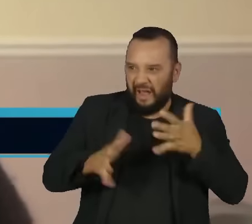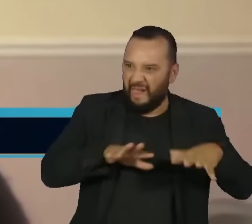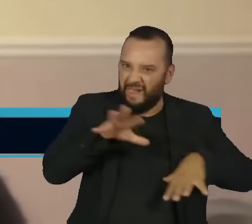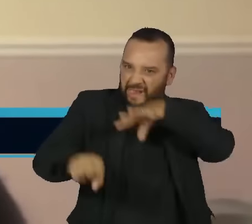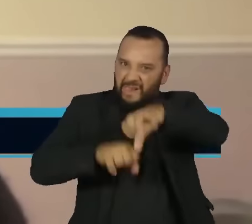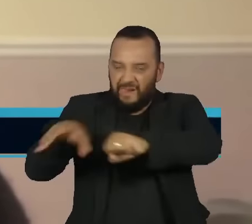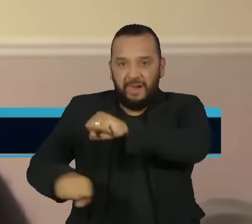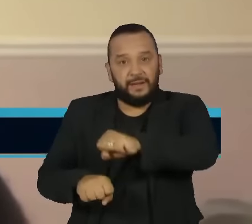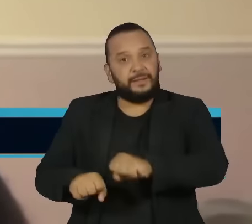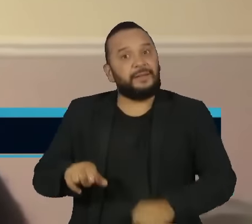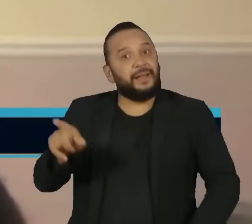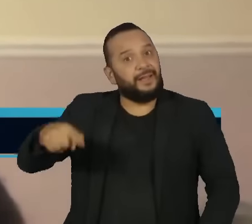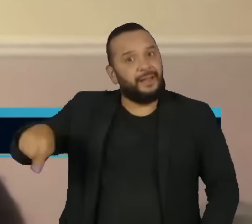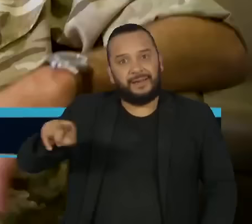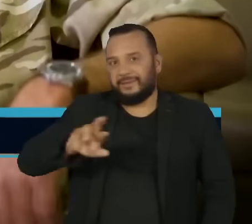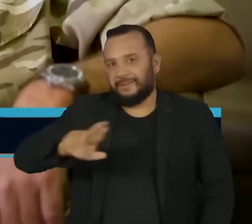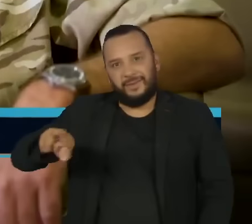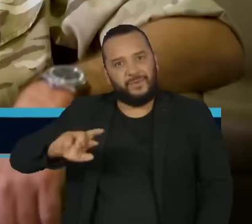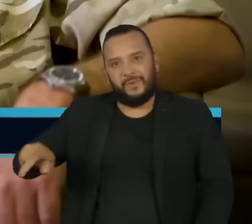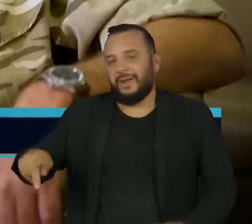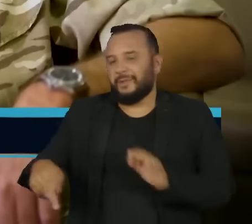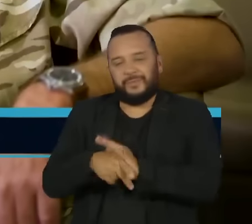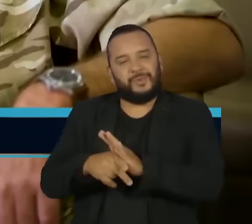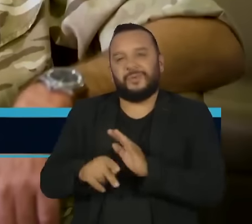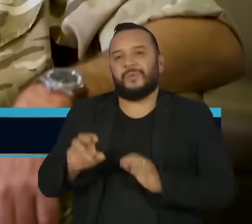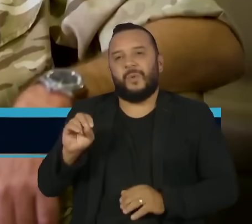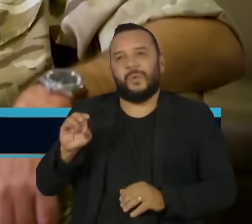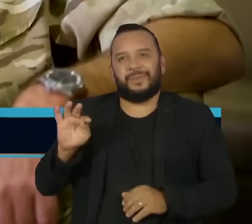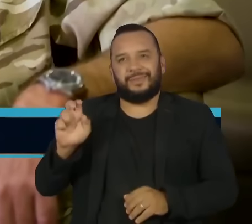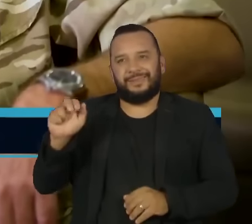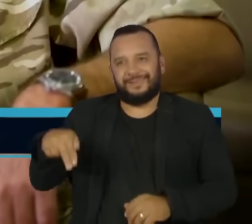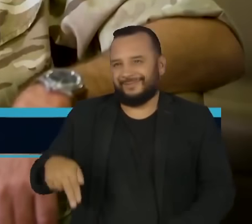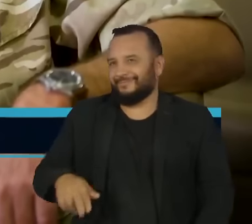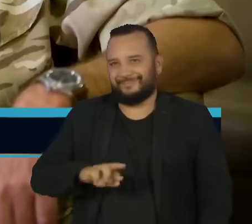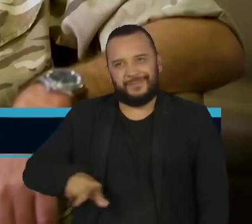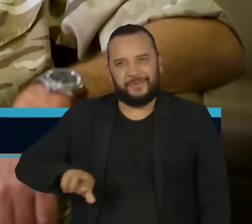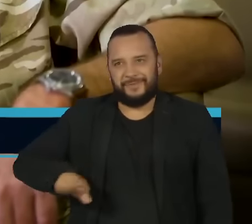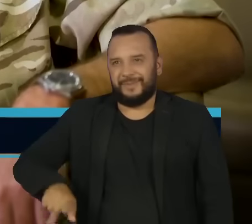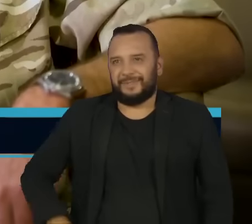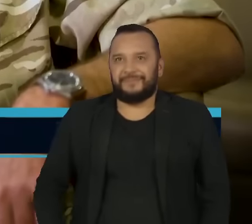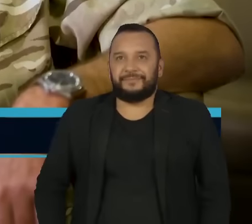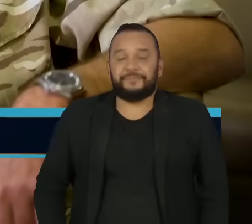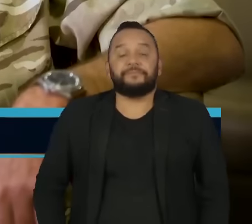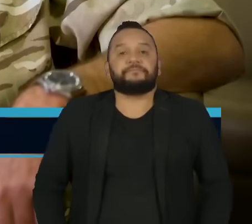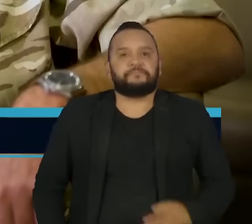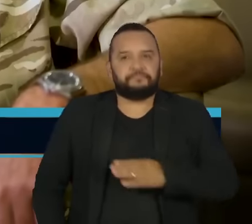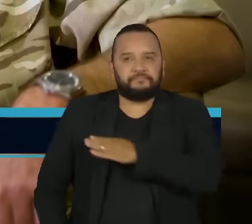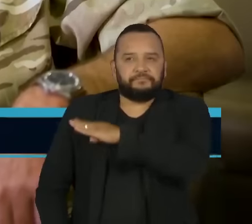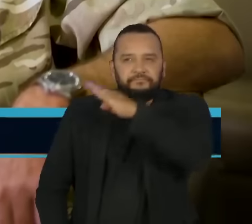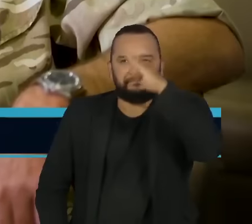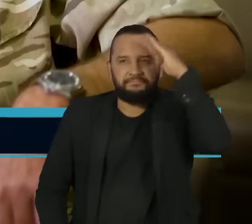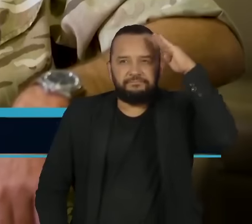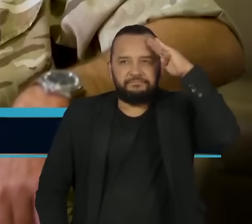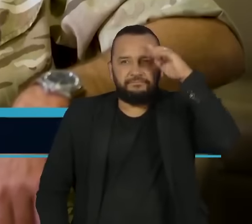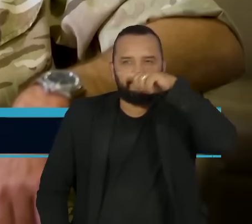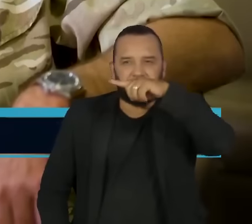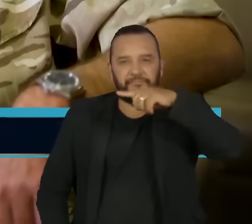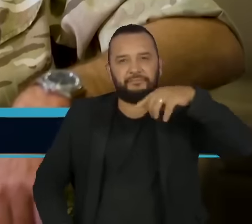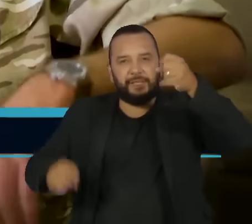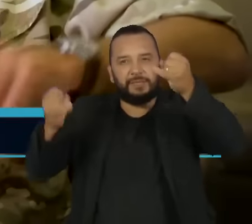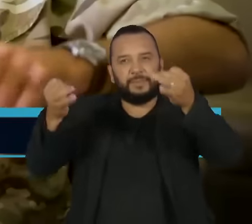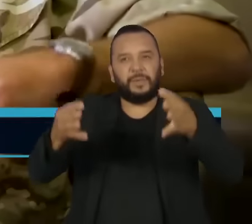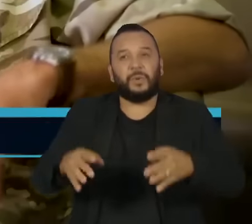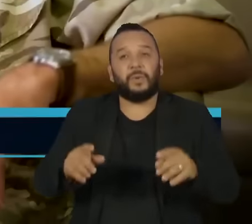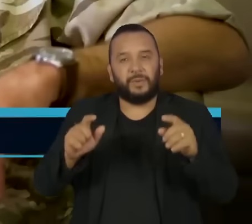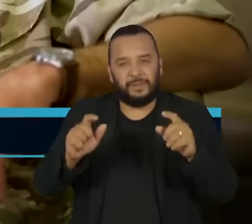são membros da OTAN. Uma outra unanimidade é que a declaração foi marcada por oportunismo.